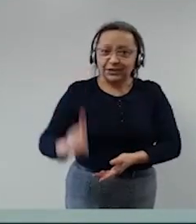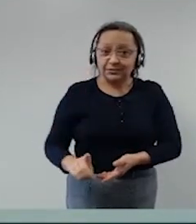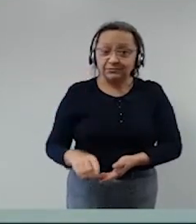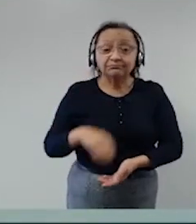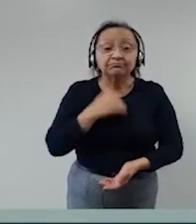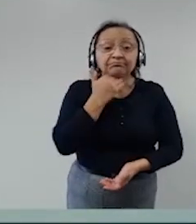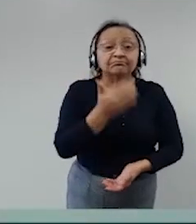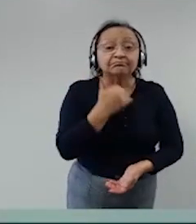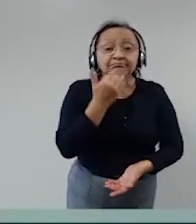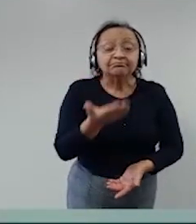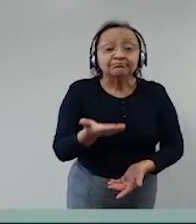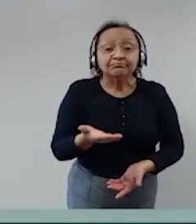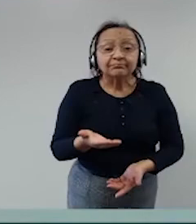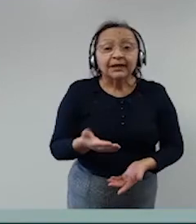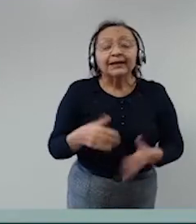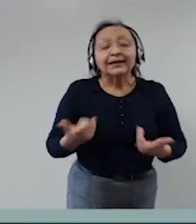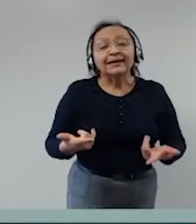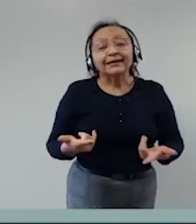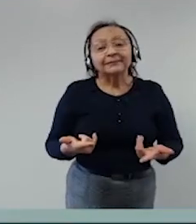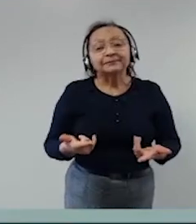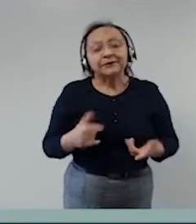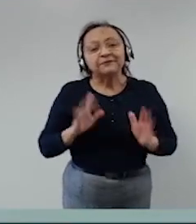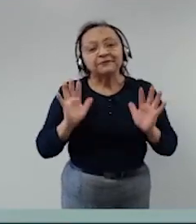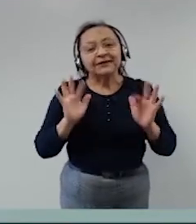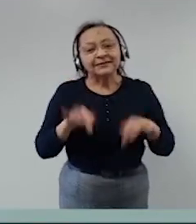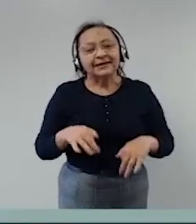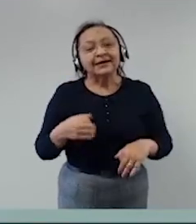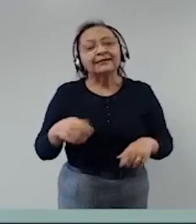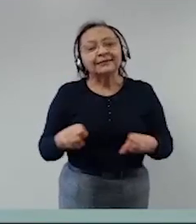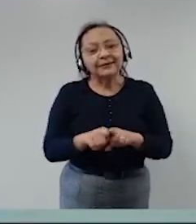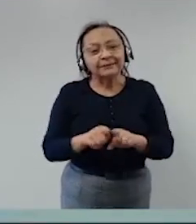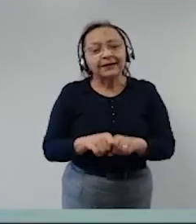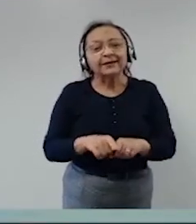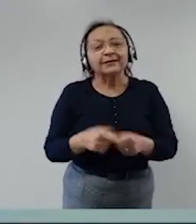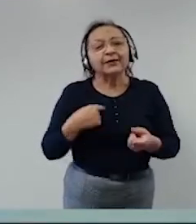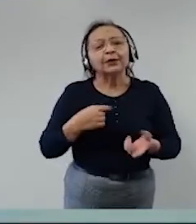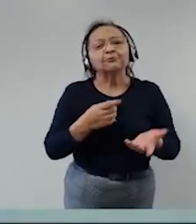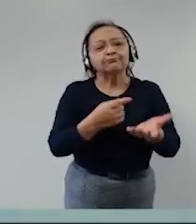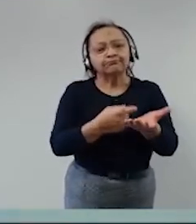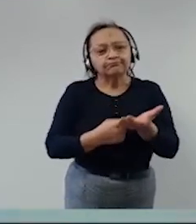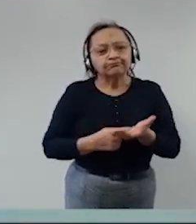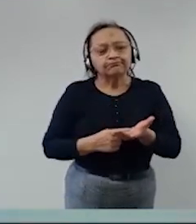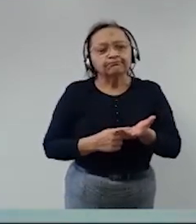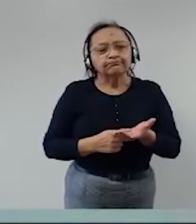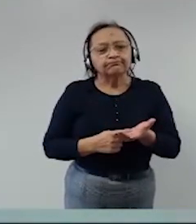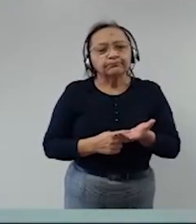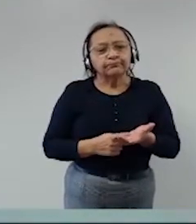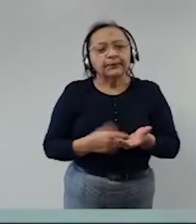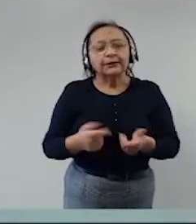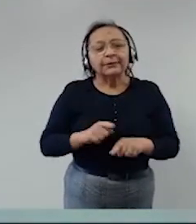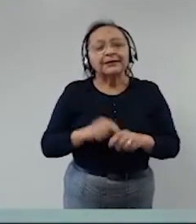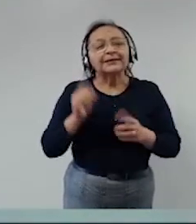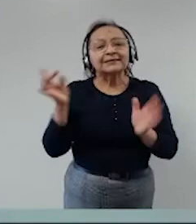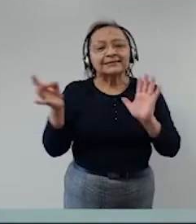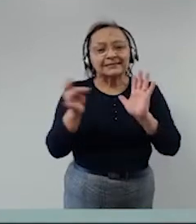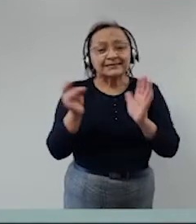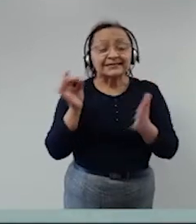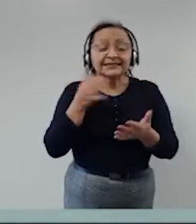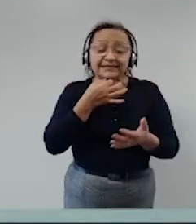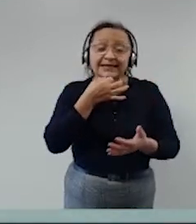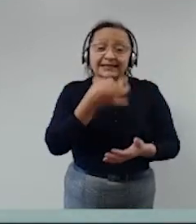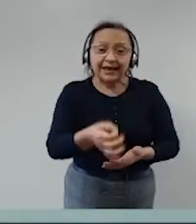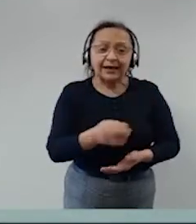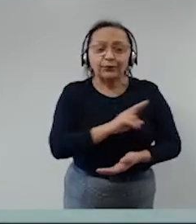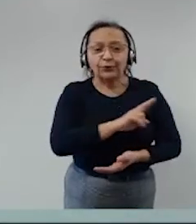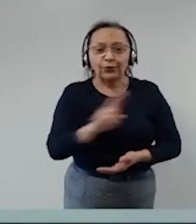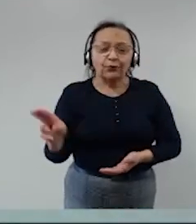vale. E eu termino a minha fala também invocando um grande cantor que era compositor também,